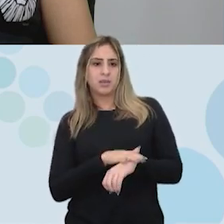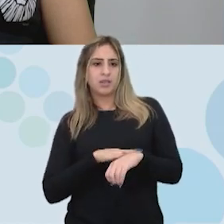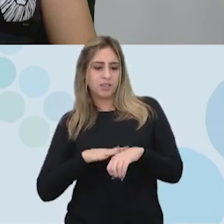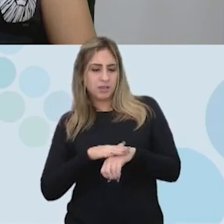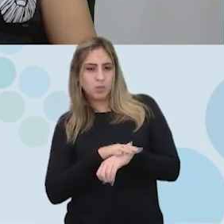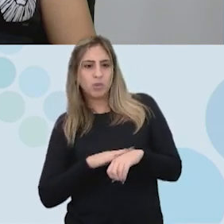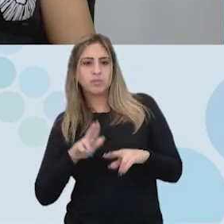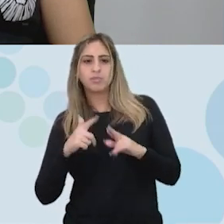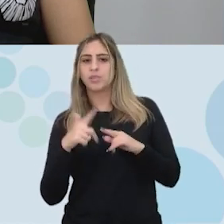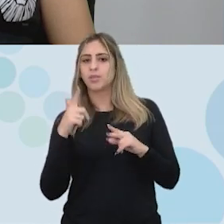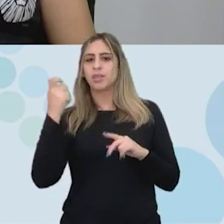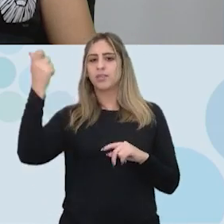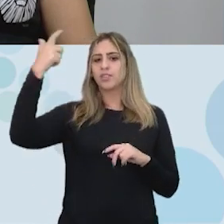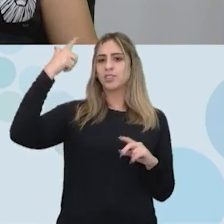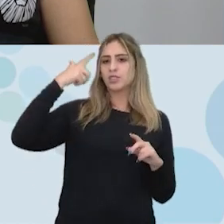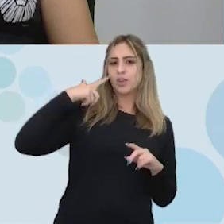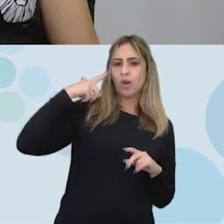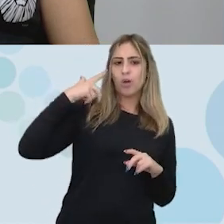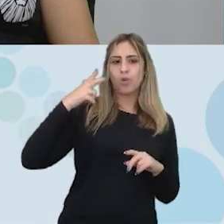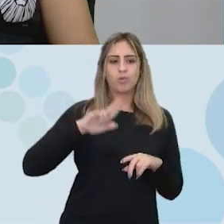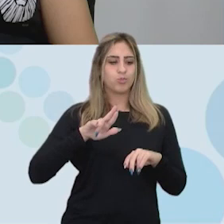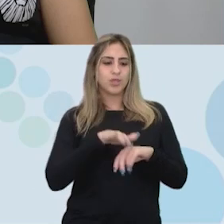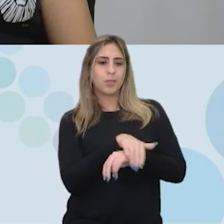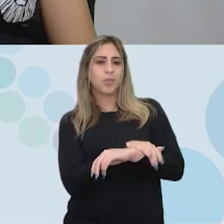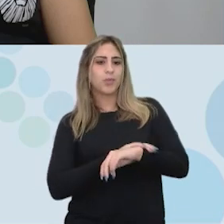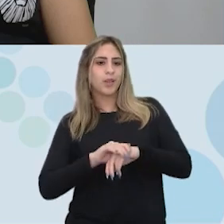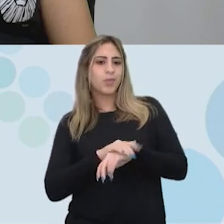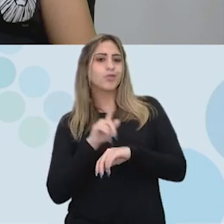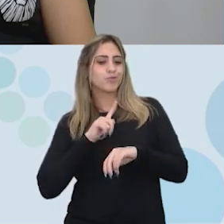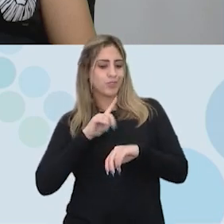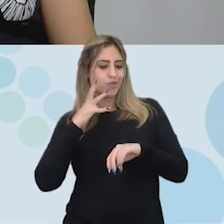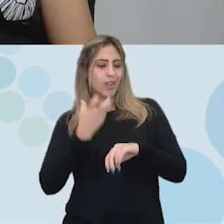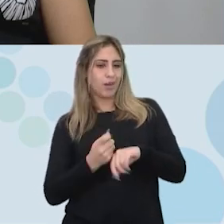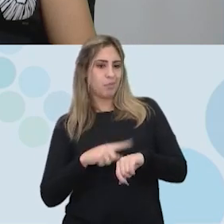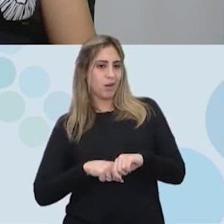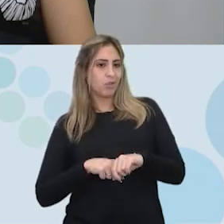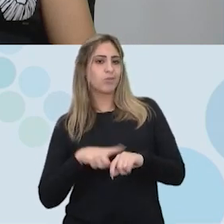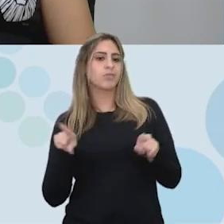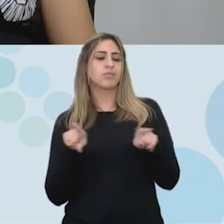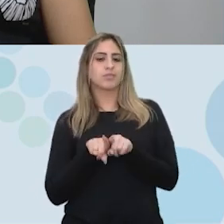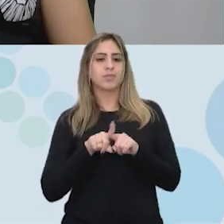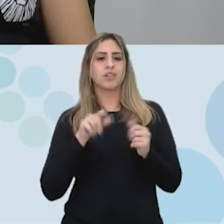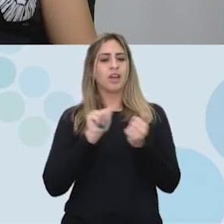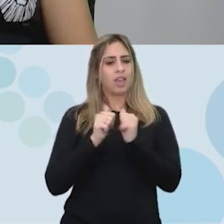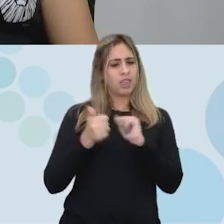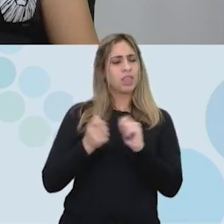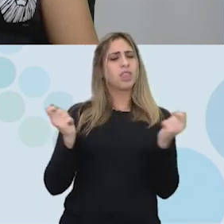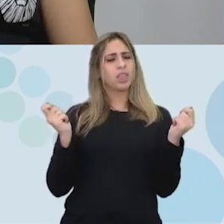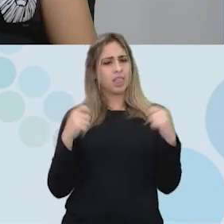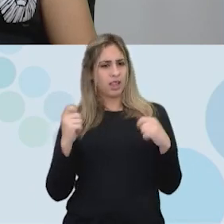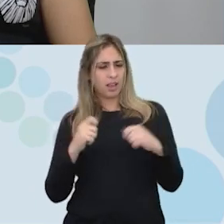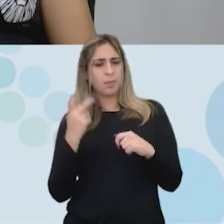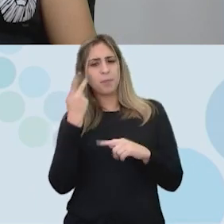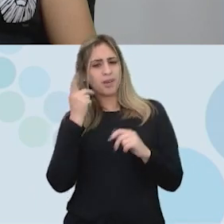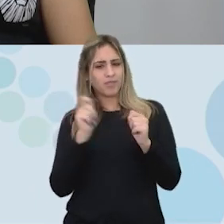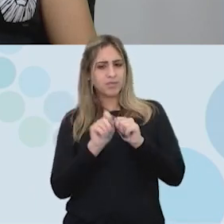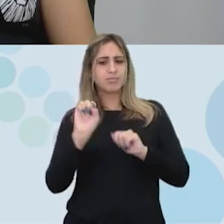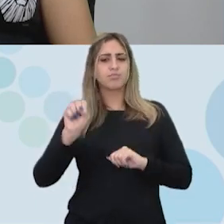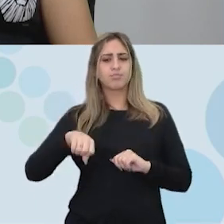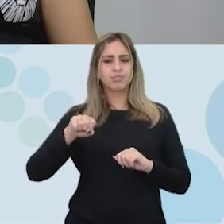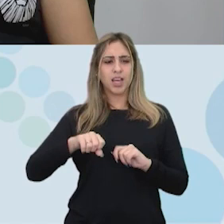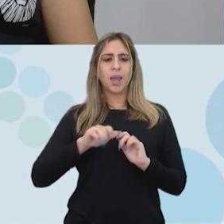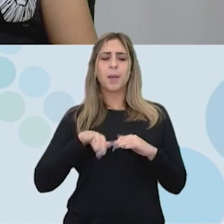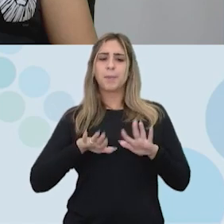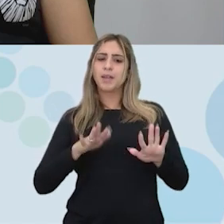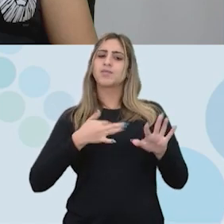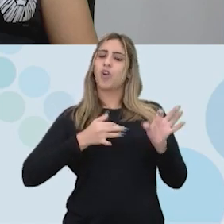bloqueador solar. Só que eu falei, não, eu gostei do esporte. Eu acho que é uma coisa acessível, acho que é uma coisa que dá para fazer, só